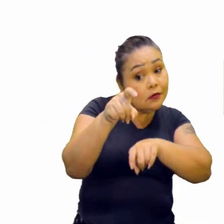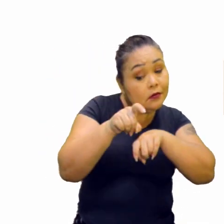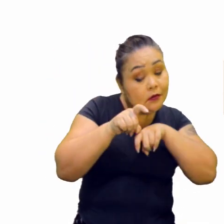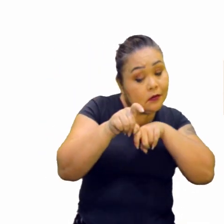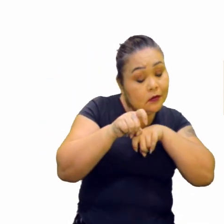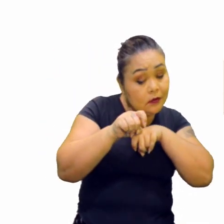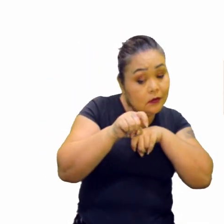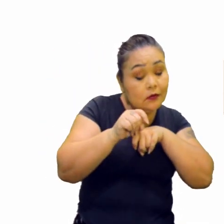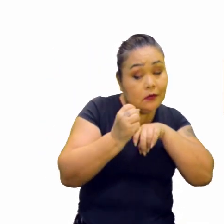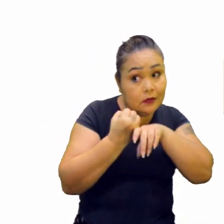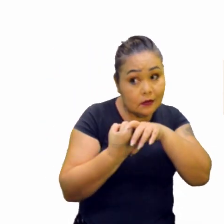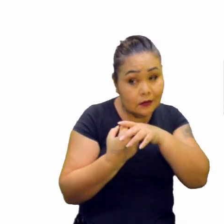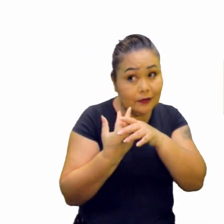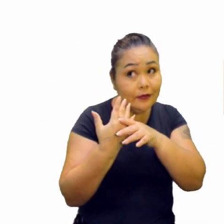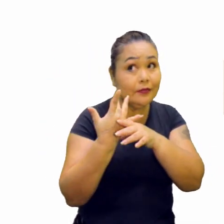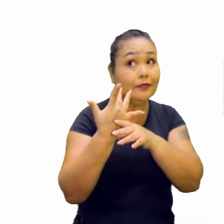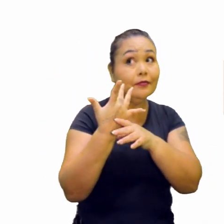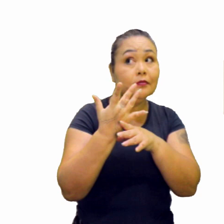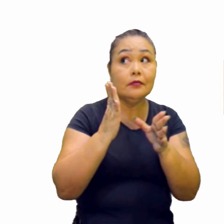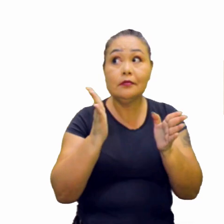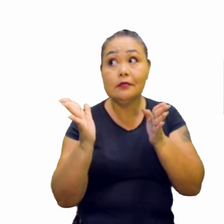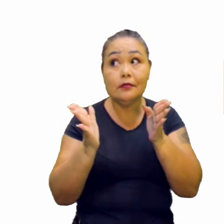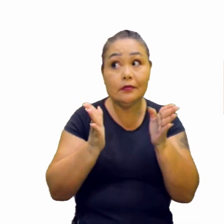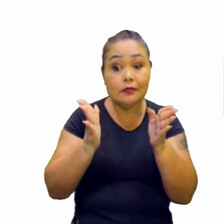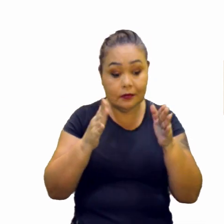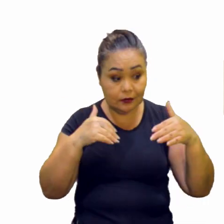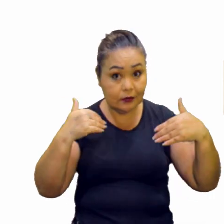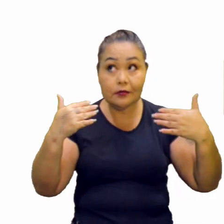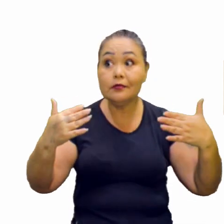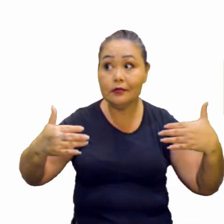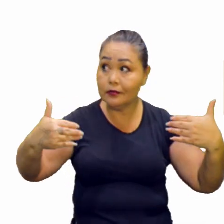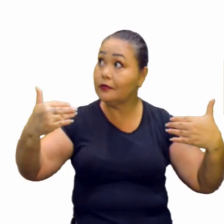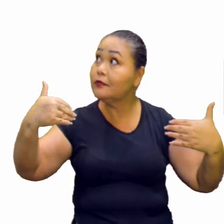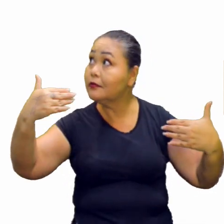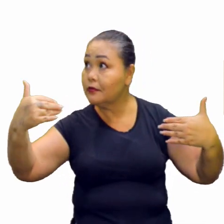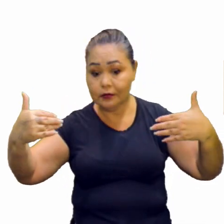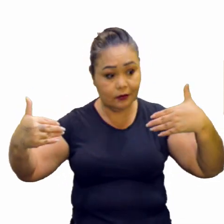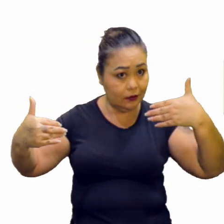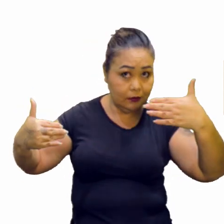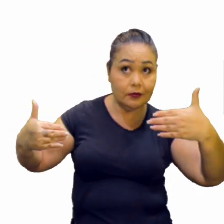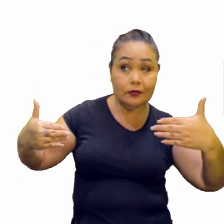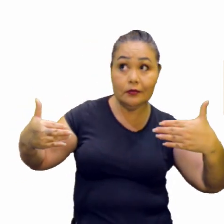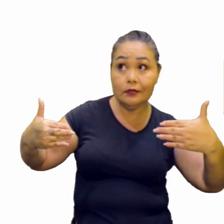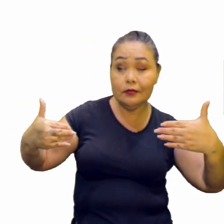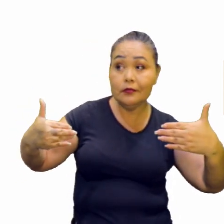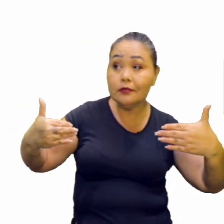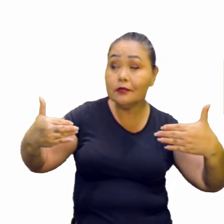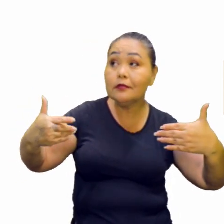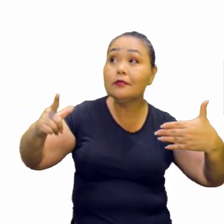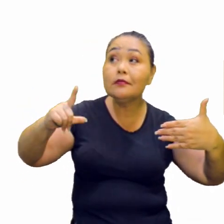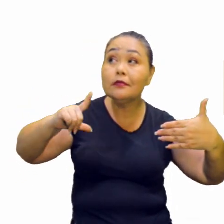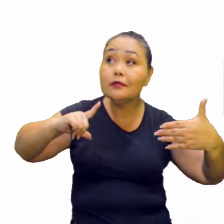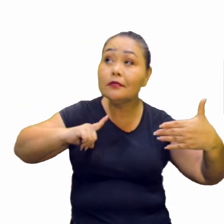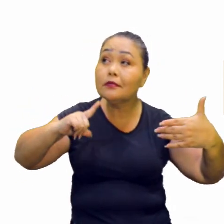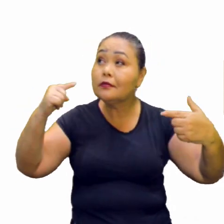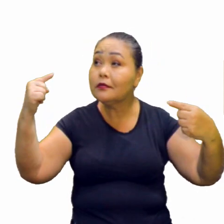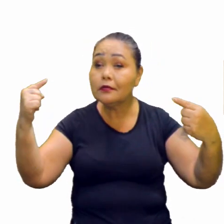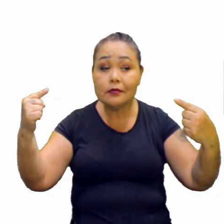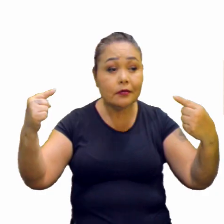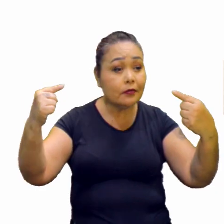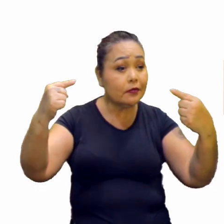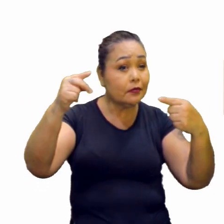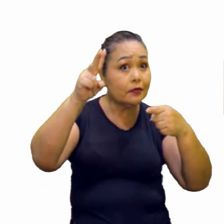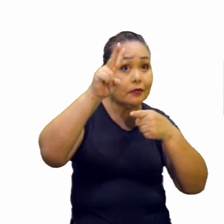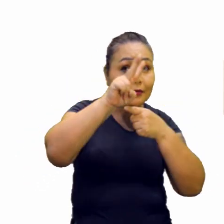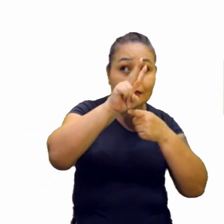aí, durante o processo, existem tratos culturais, que não são